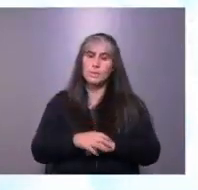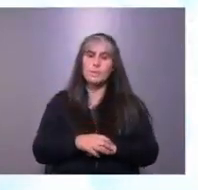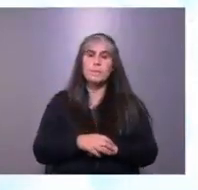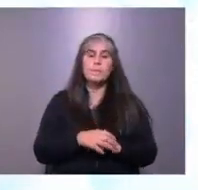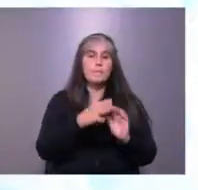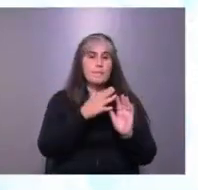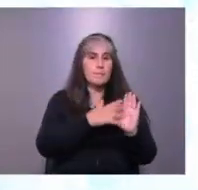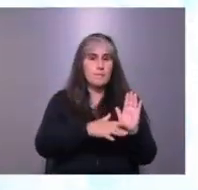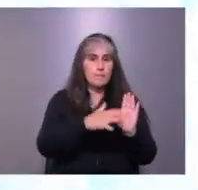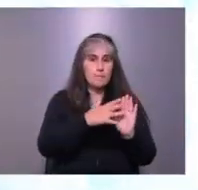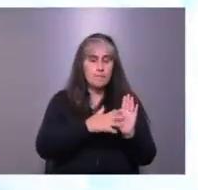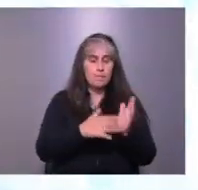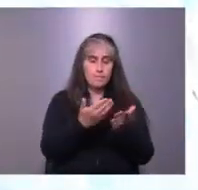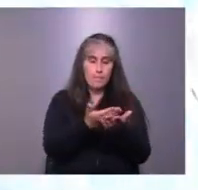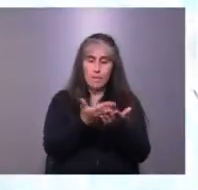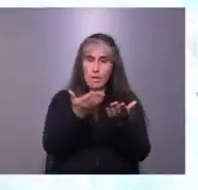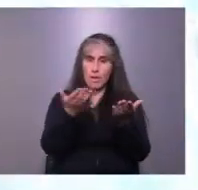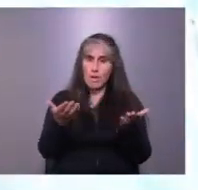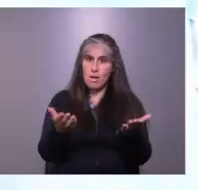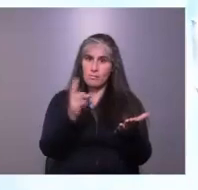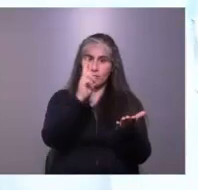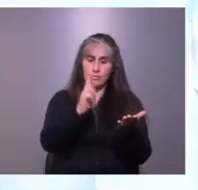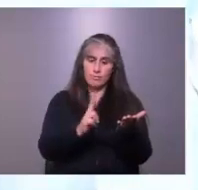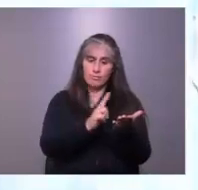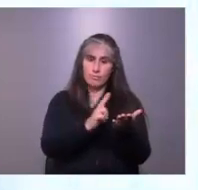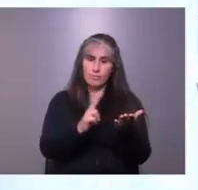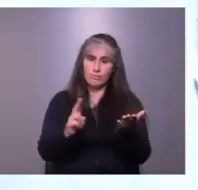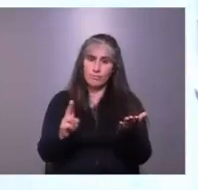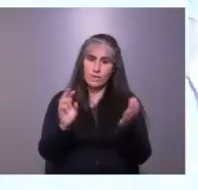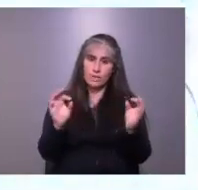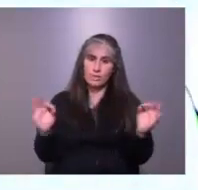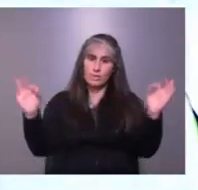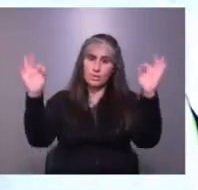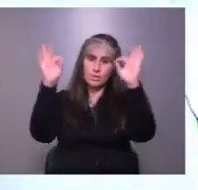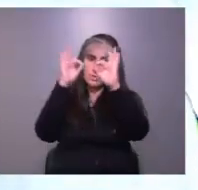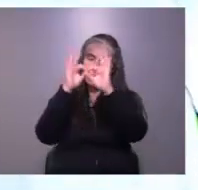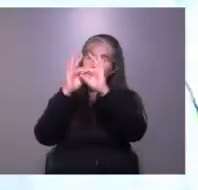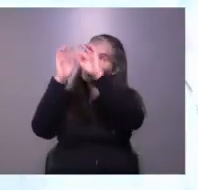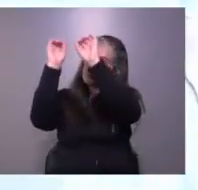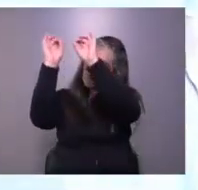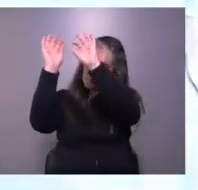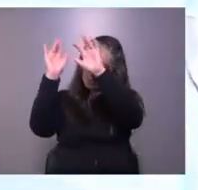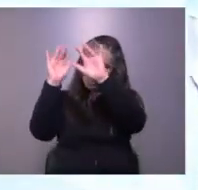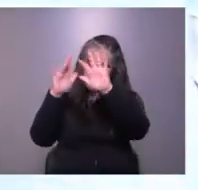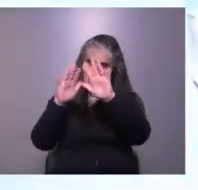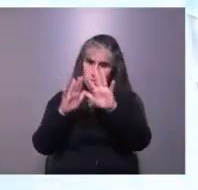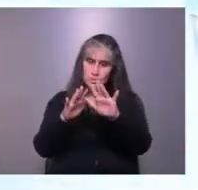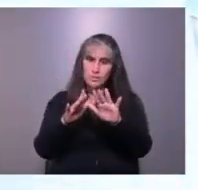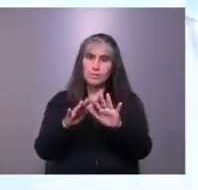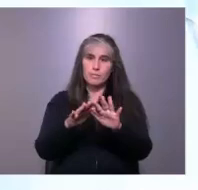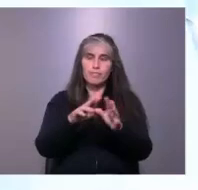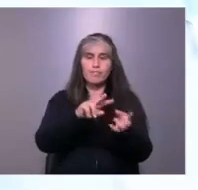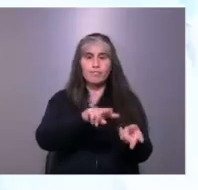santificai estes dons, derramando sobre eles o vosso Espírito, de modo que se